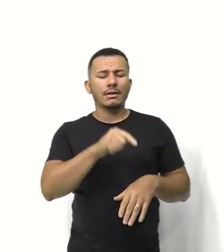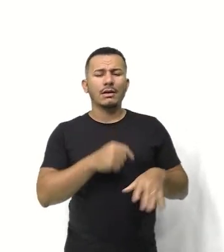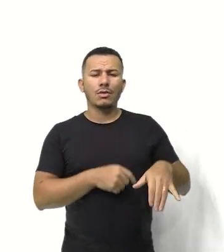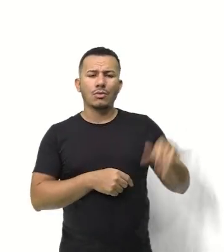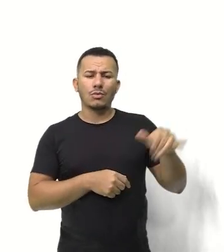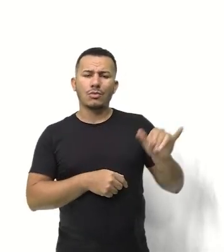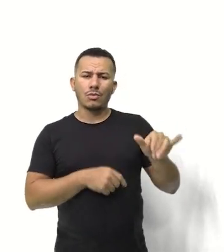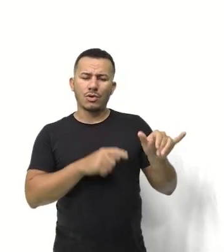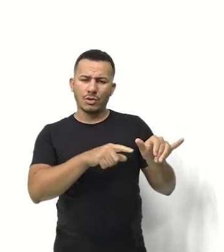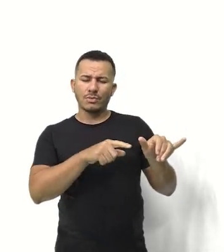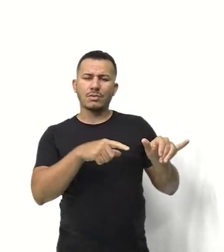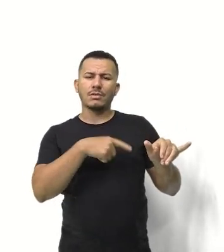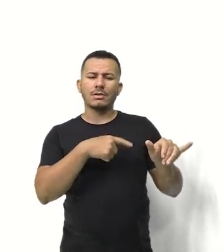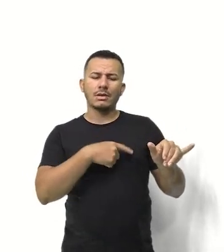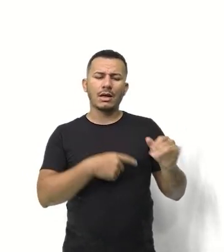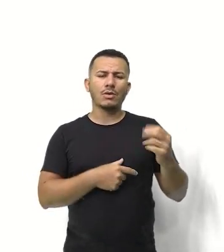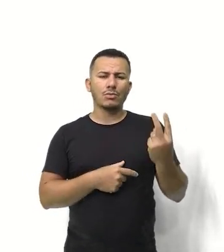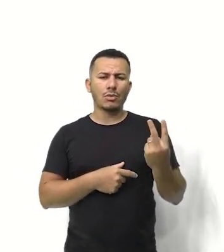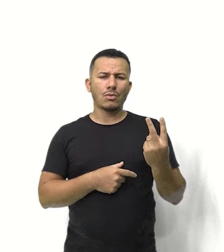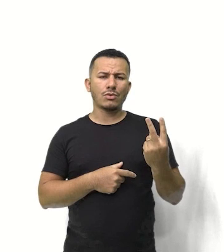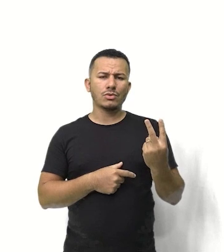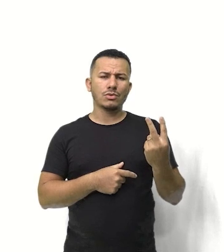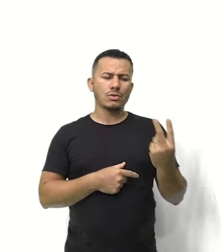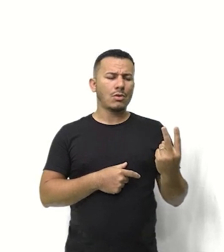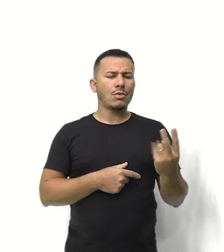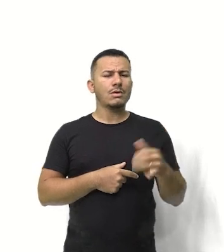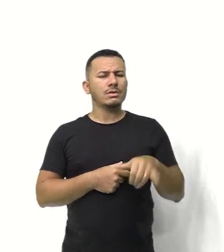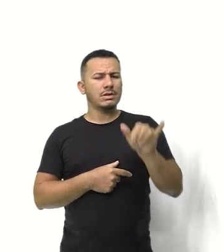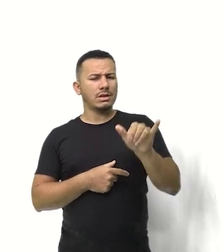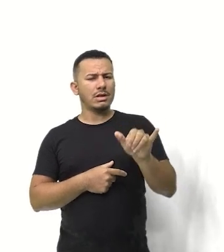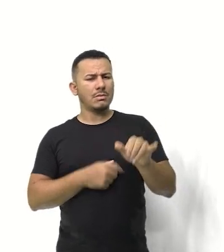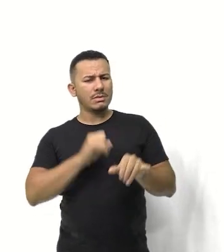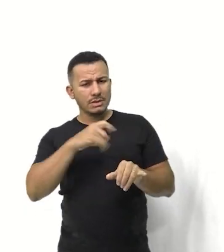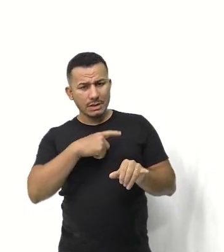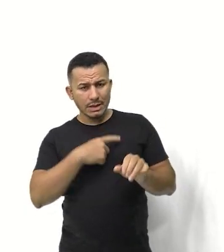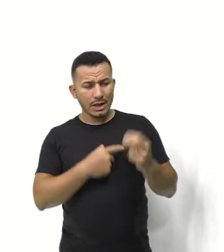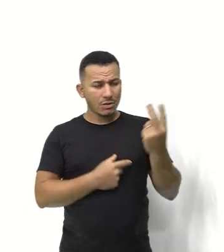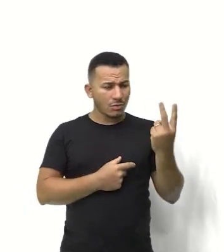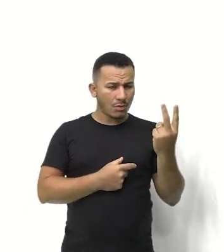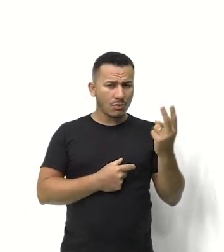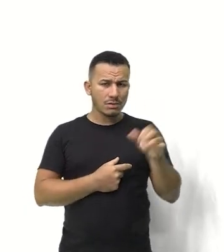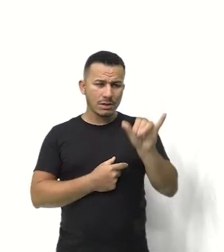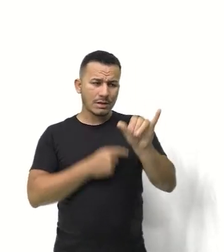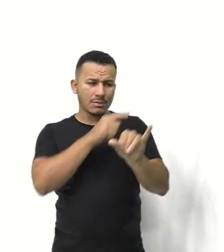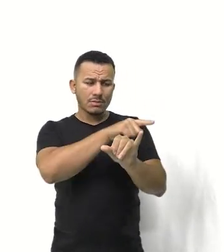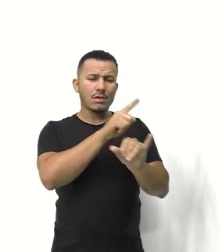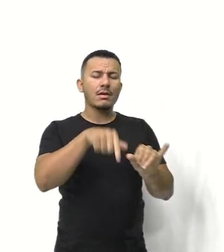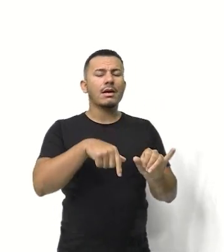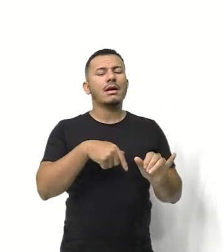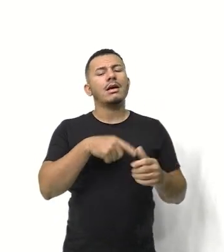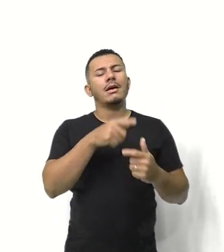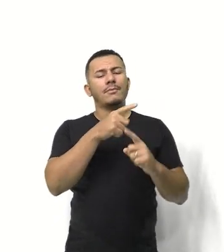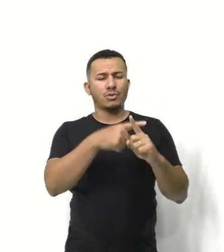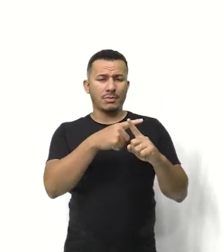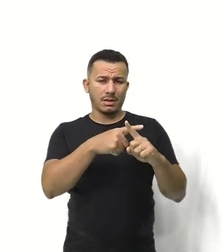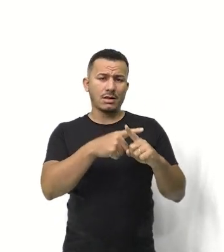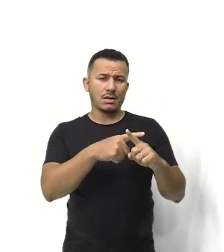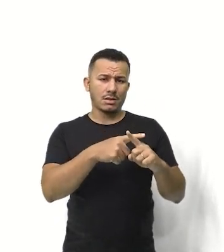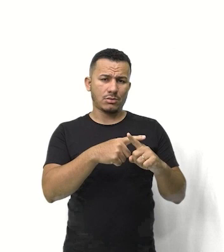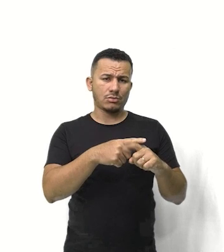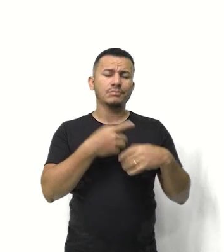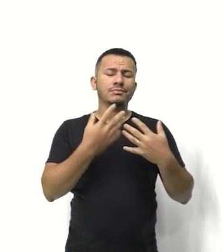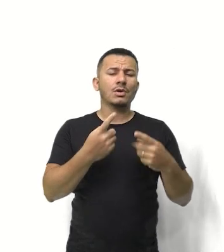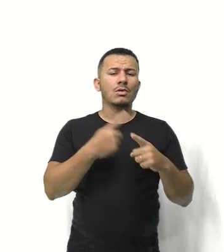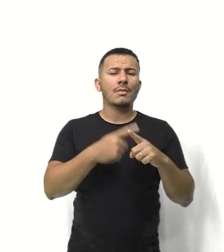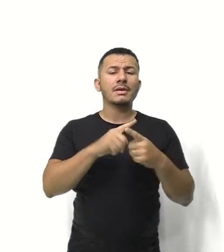observe que o y, ele possui um 2 na frente, olha. Se ele possui um 2 na frente, pessoal, então ele está multiplicando.